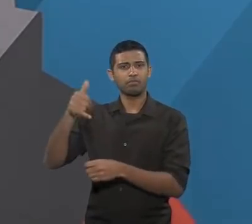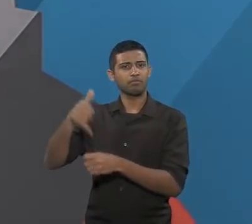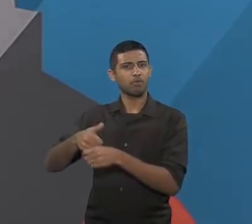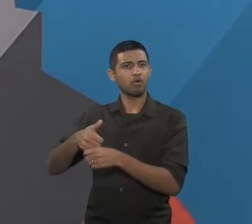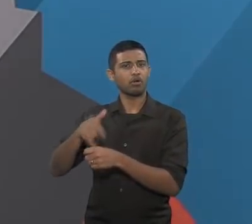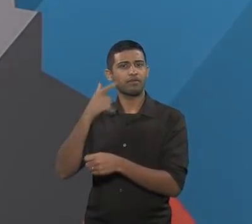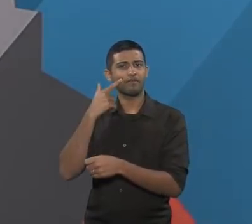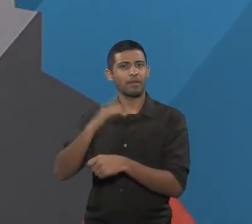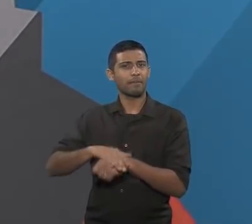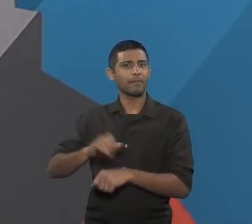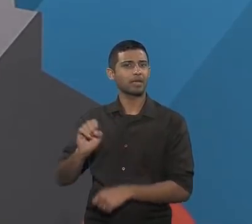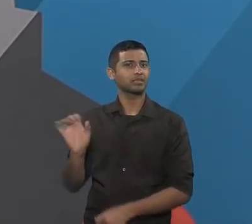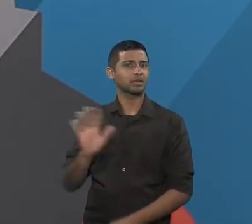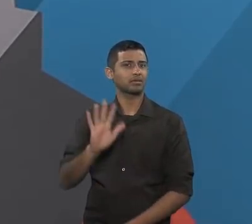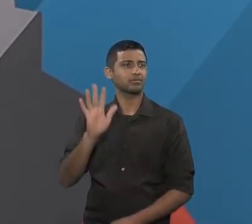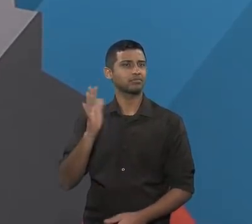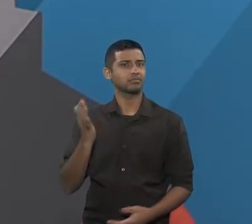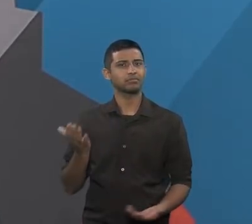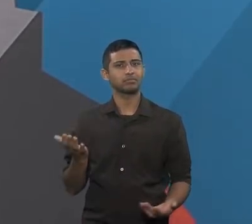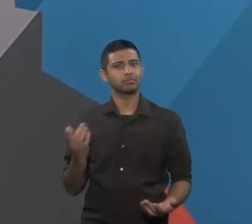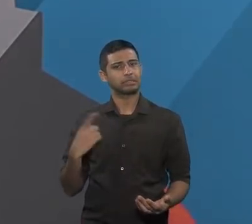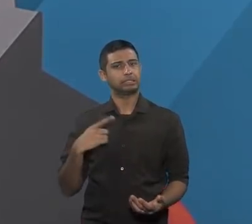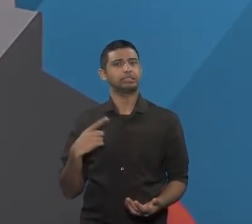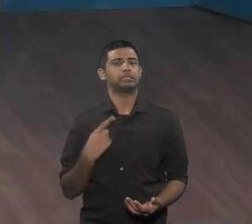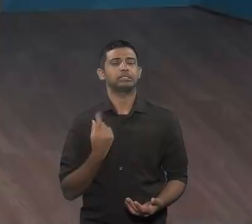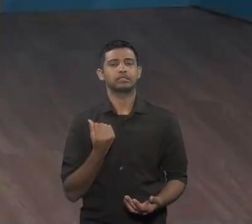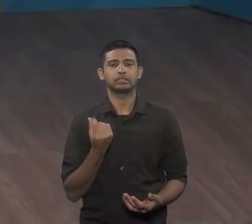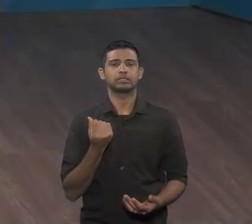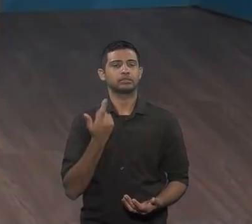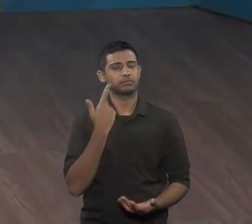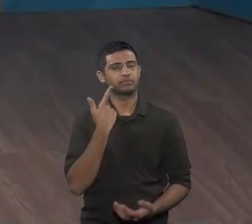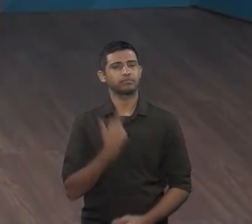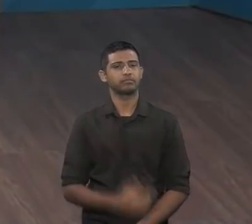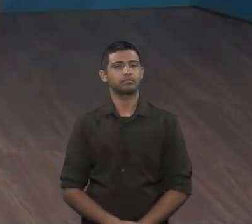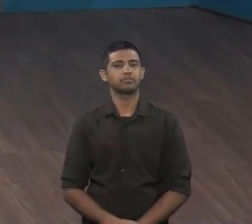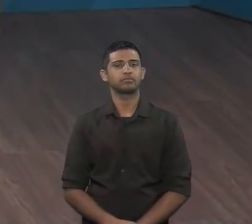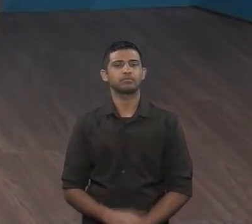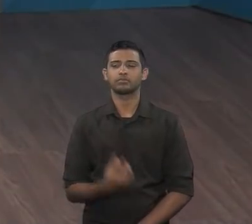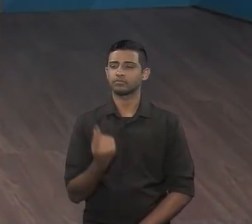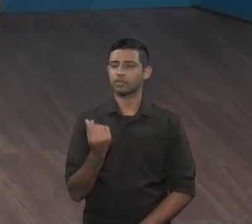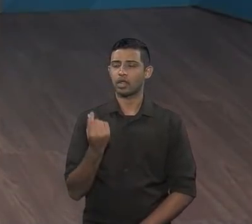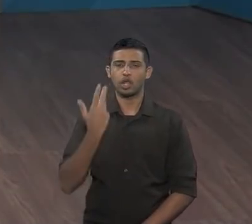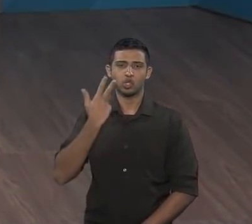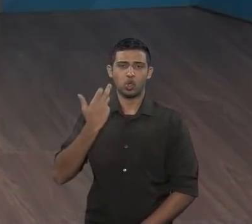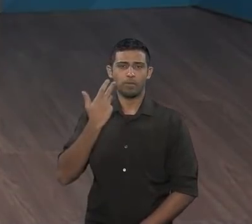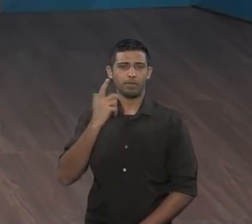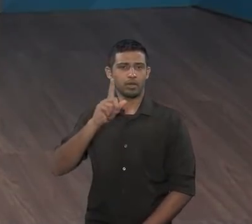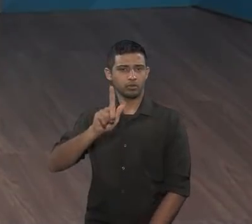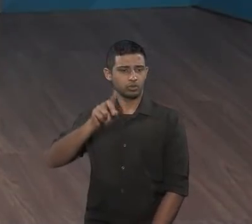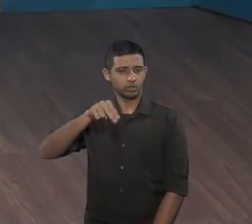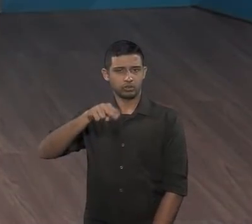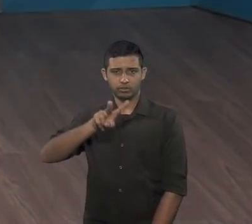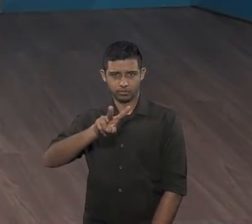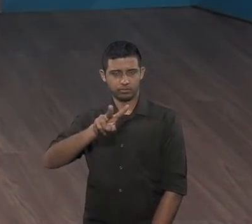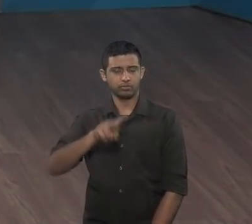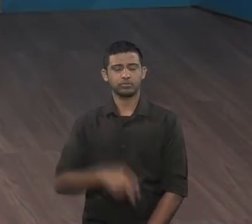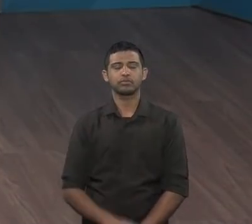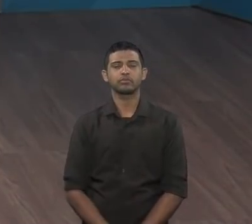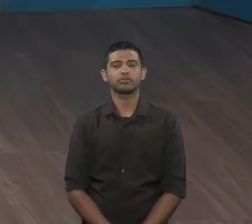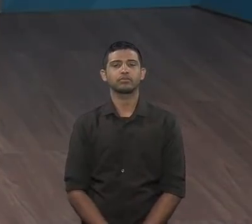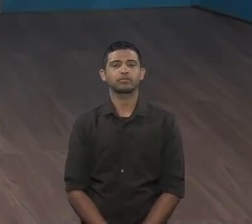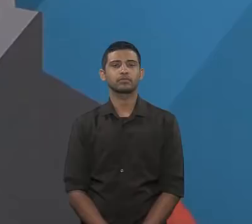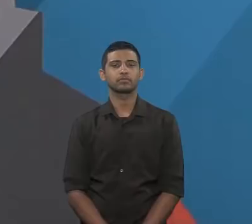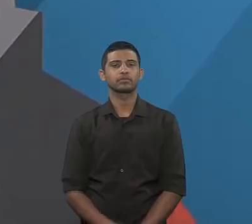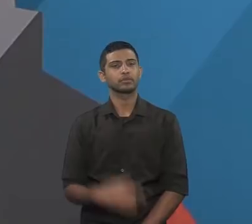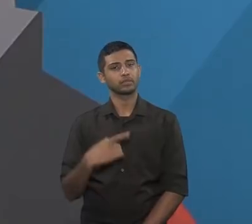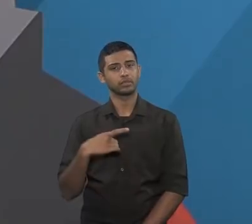fica mais caro para o consumidor. Então você tem a tarifa do gás normal, o GNV, e